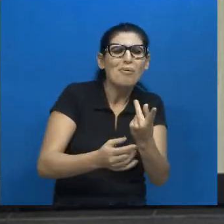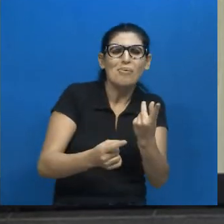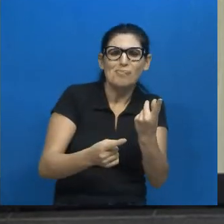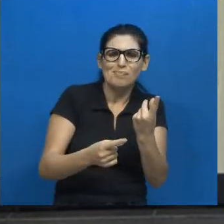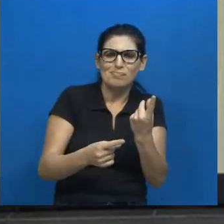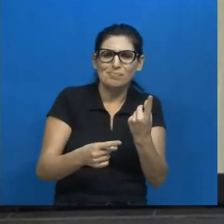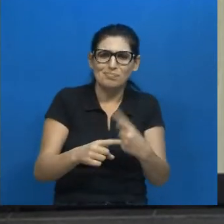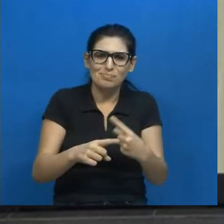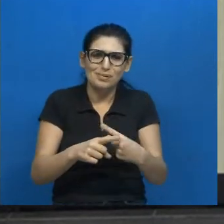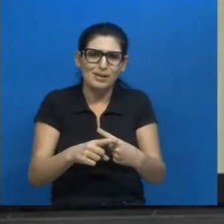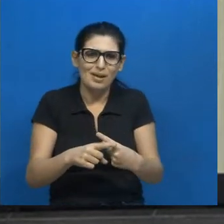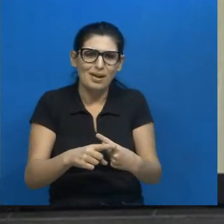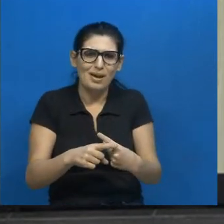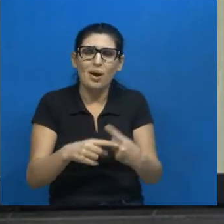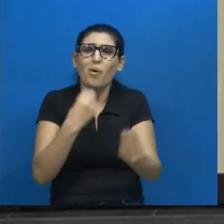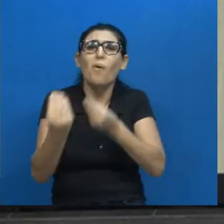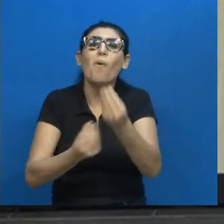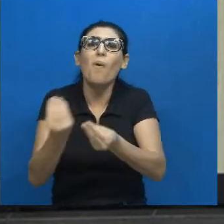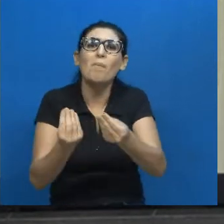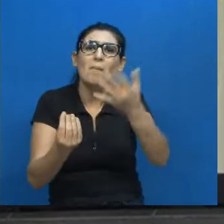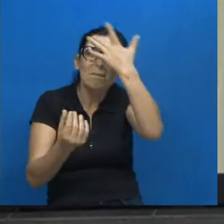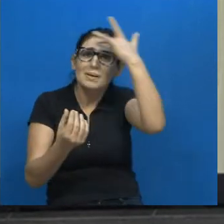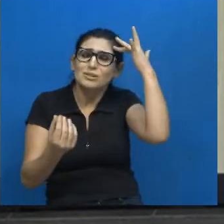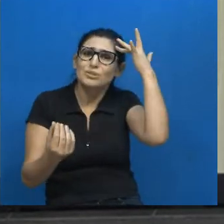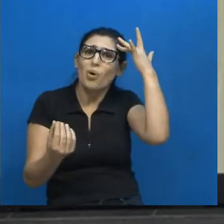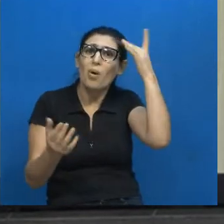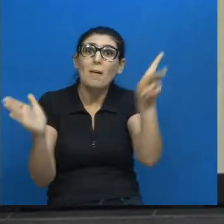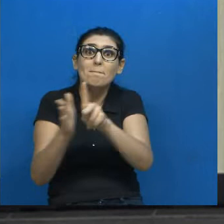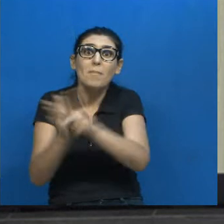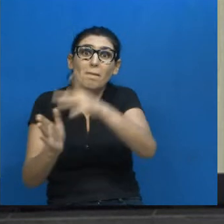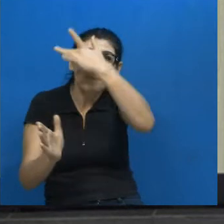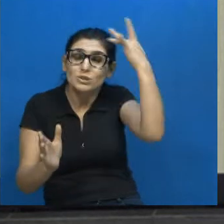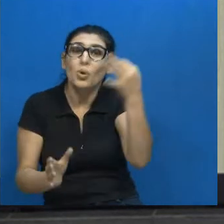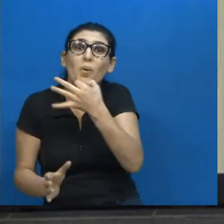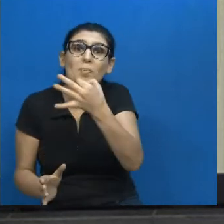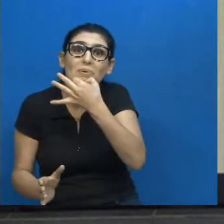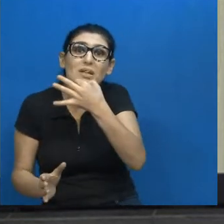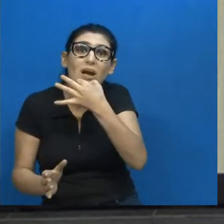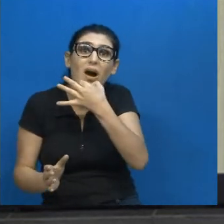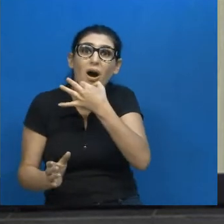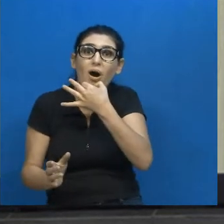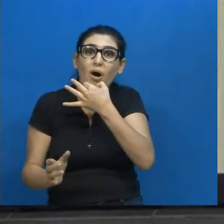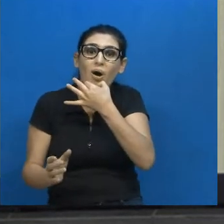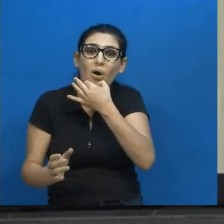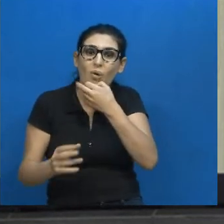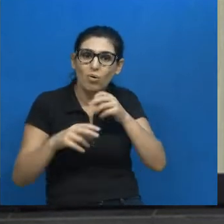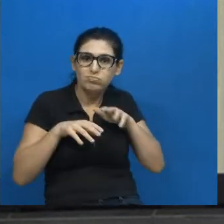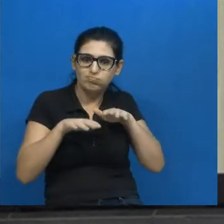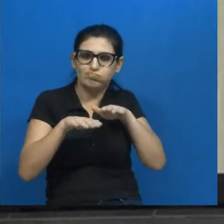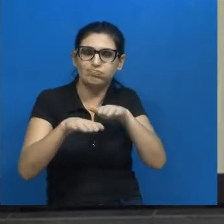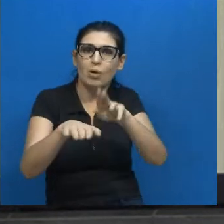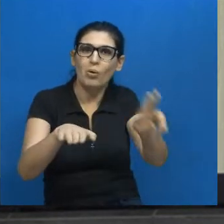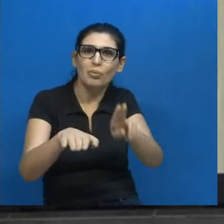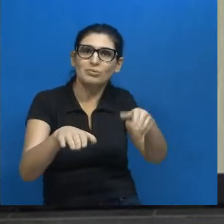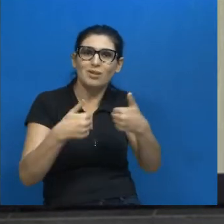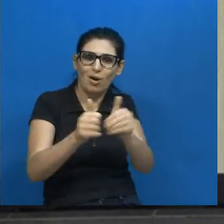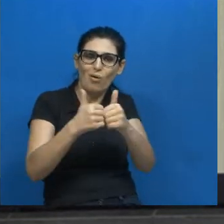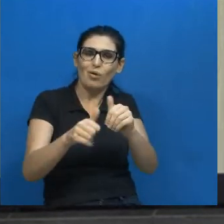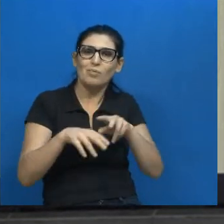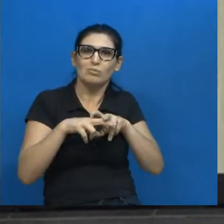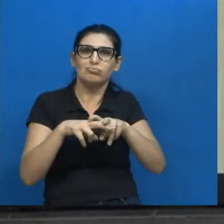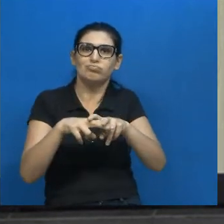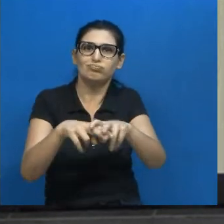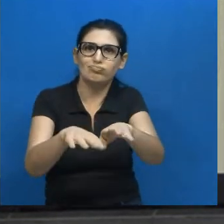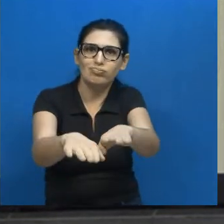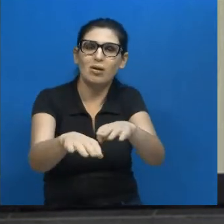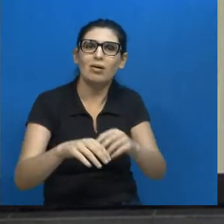conduzido, sendo tratado dentro do ônibus. Porque passar o cartão, só ver o destino é importante.